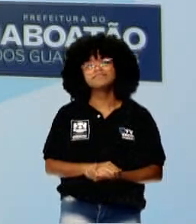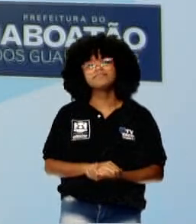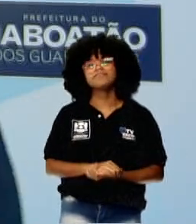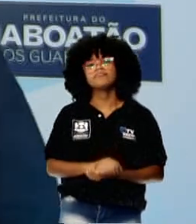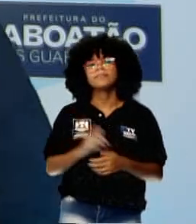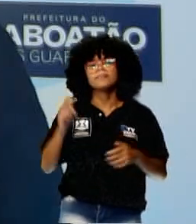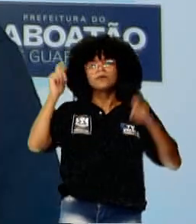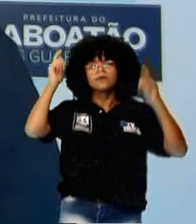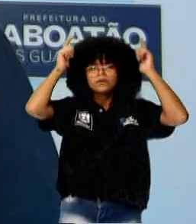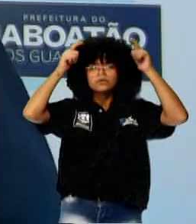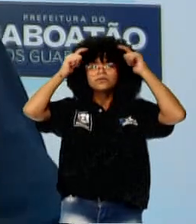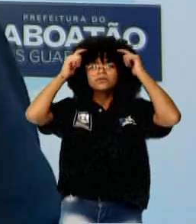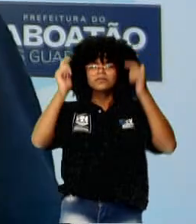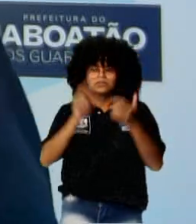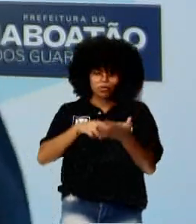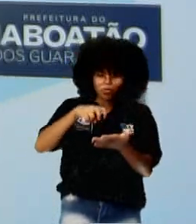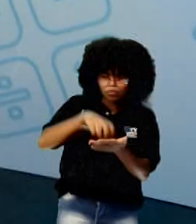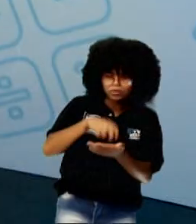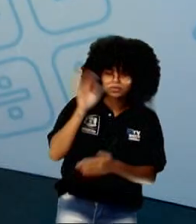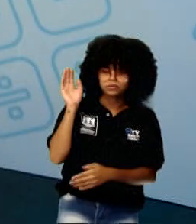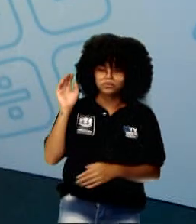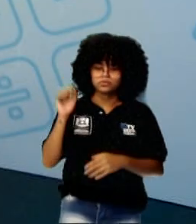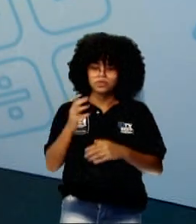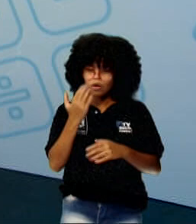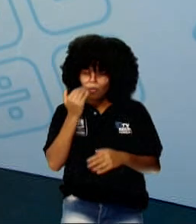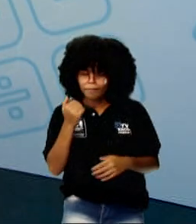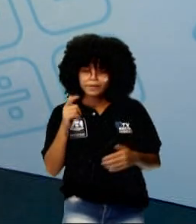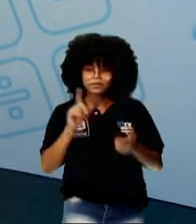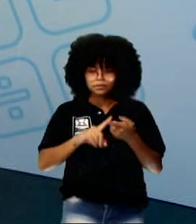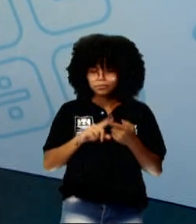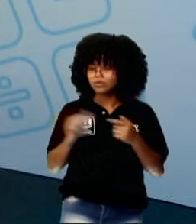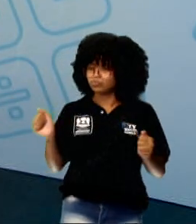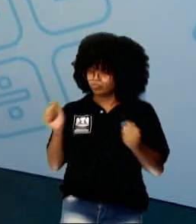príncipe ia fazer suas orações da tarde, vinham os criados com o caixão.